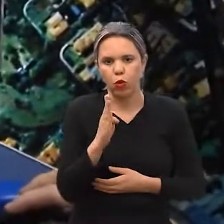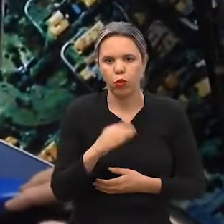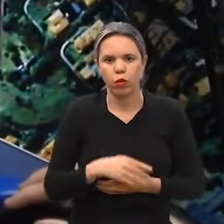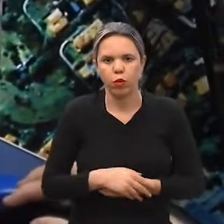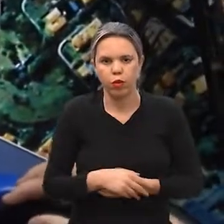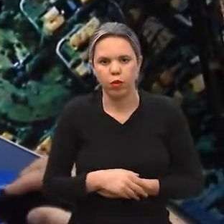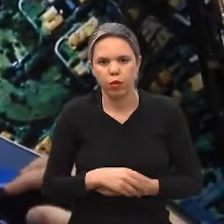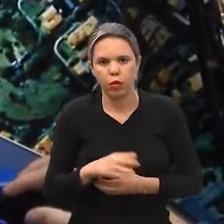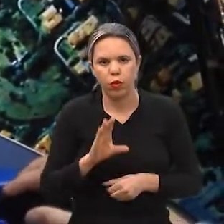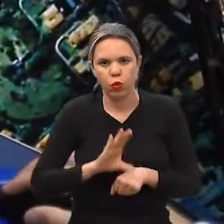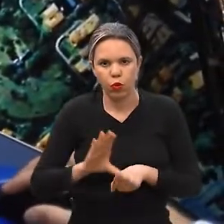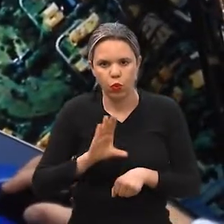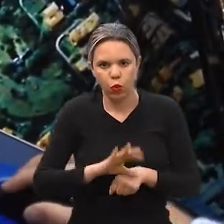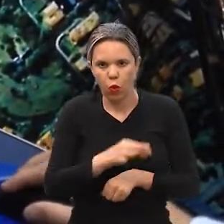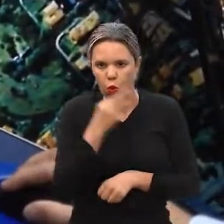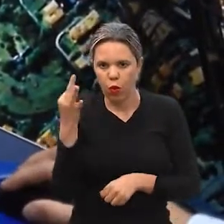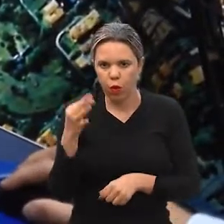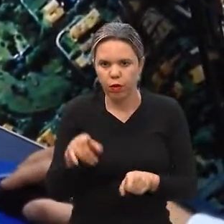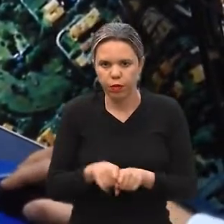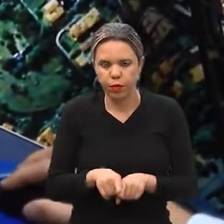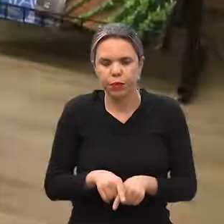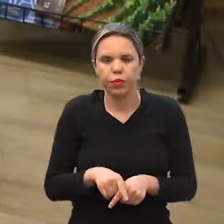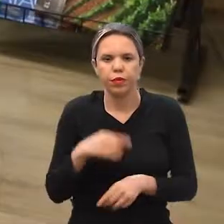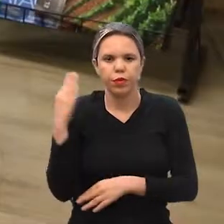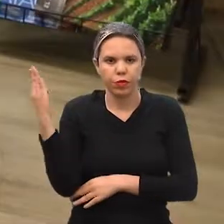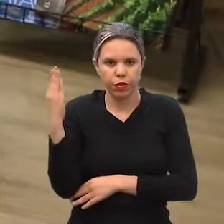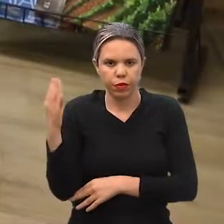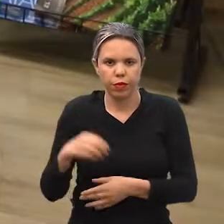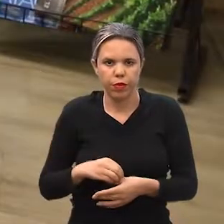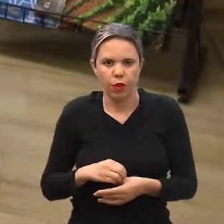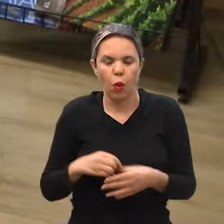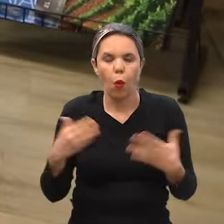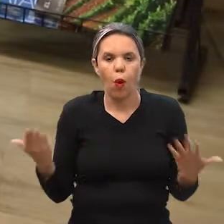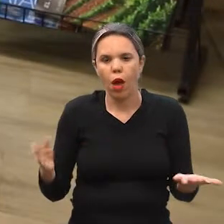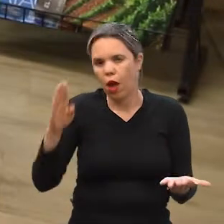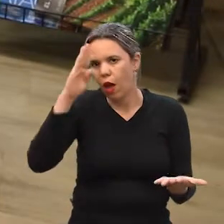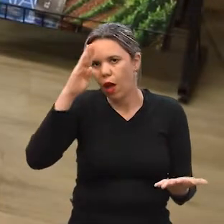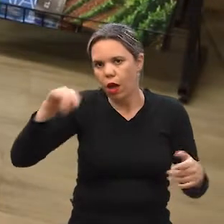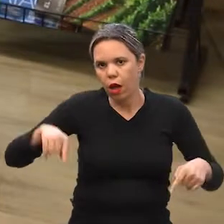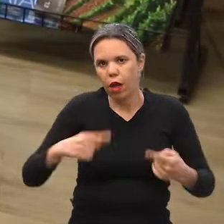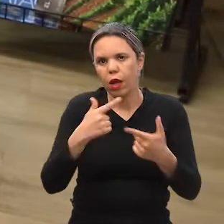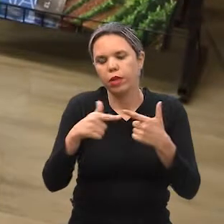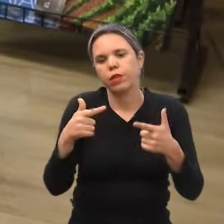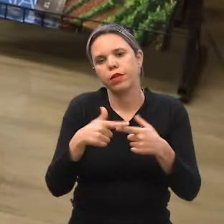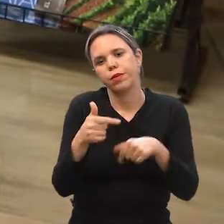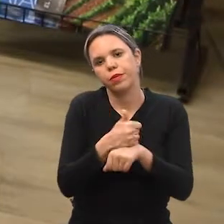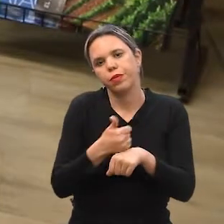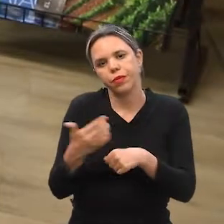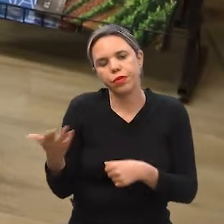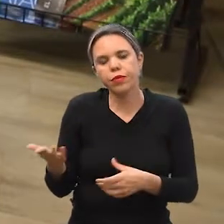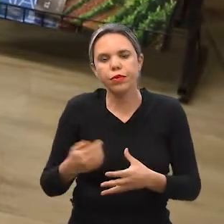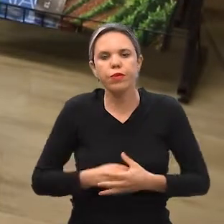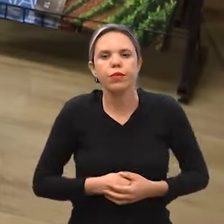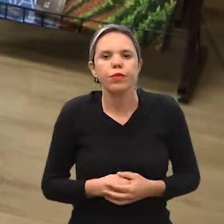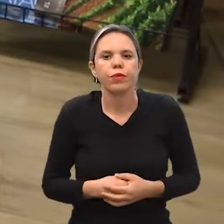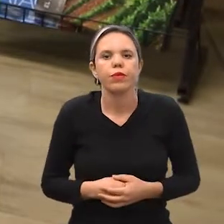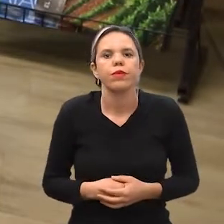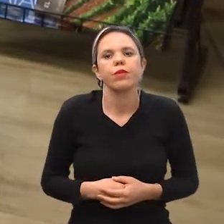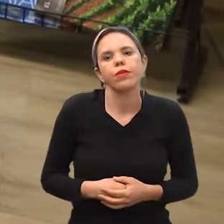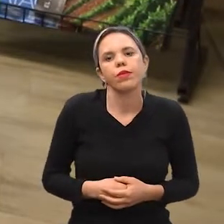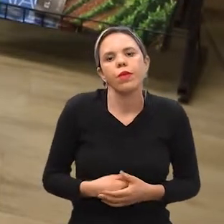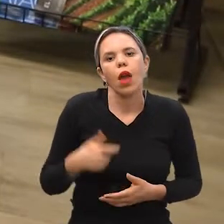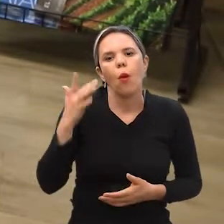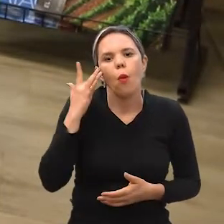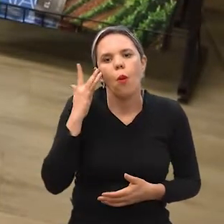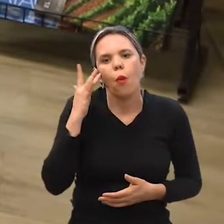um curso excelente também em meteorologia. Quais os principais desafios da carreira, Bruno? Eu